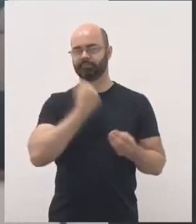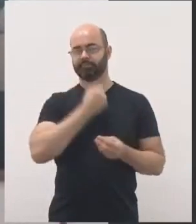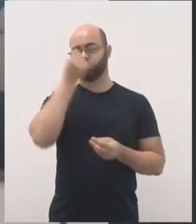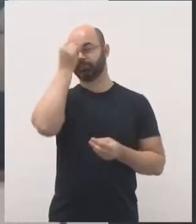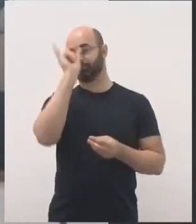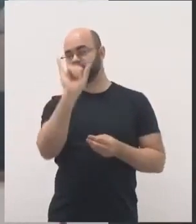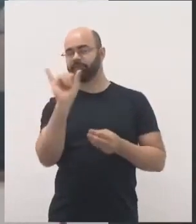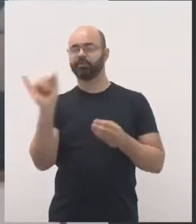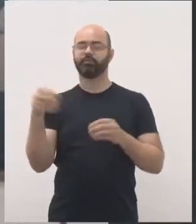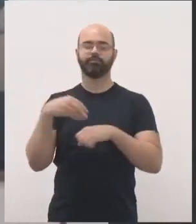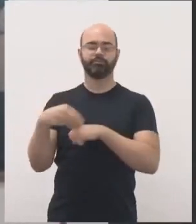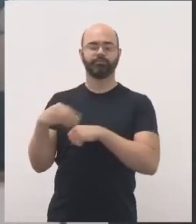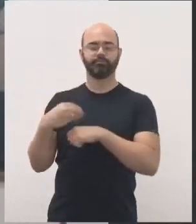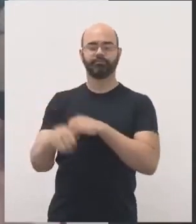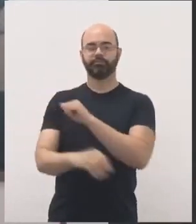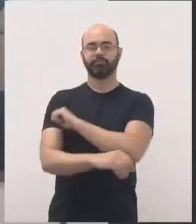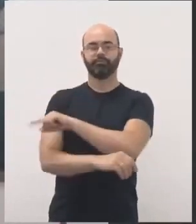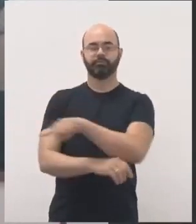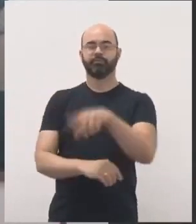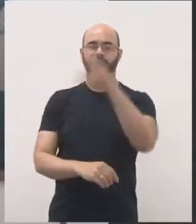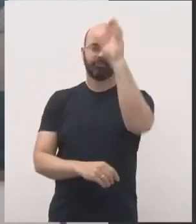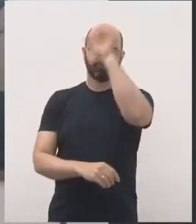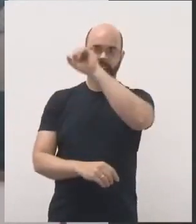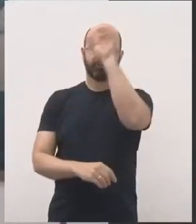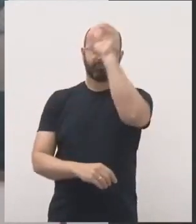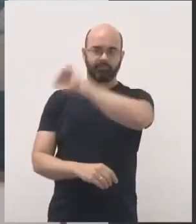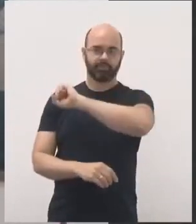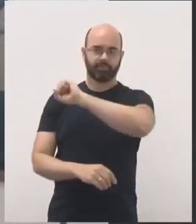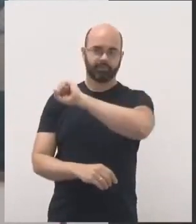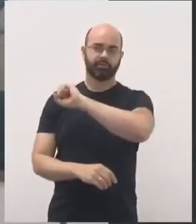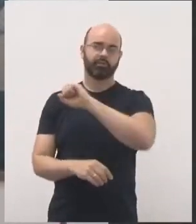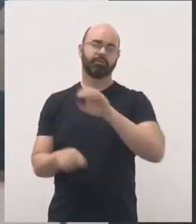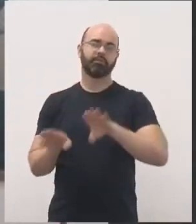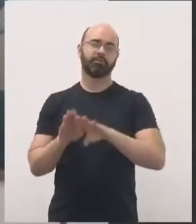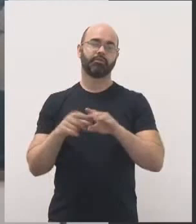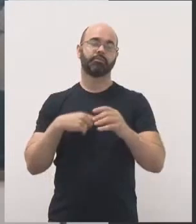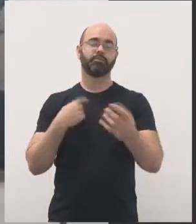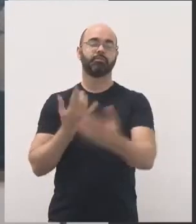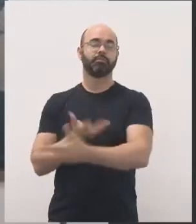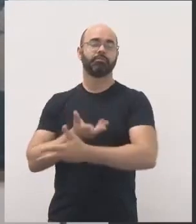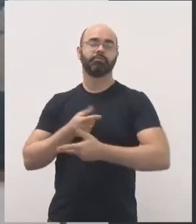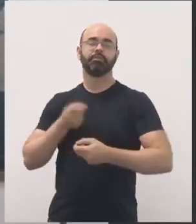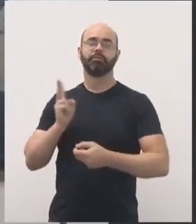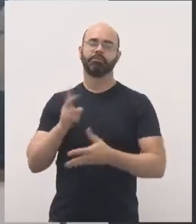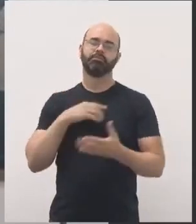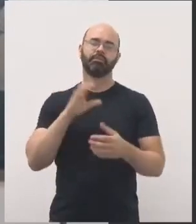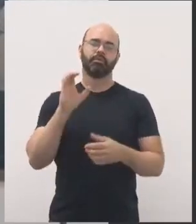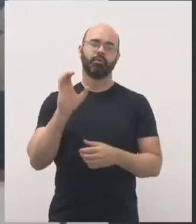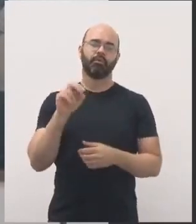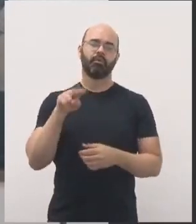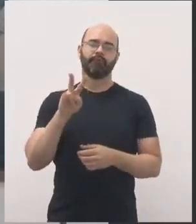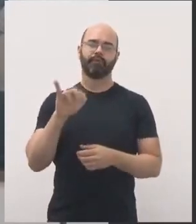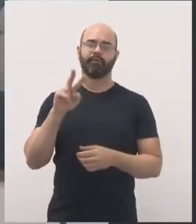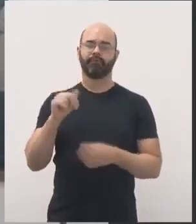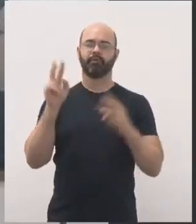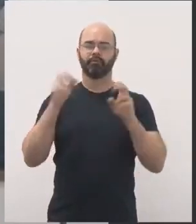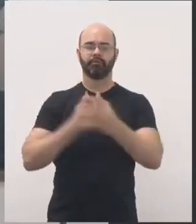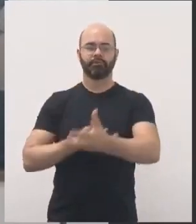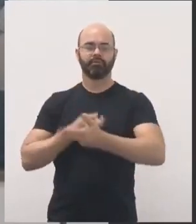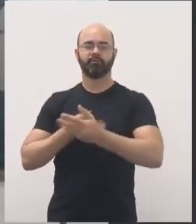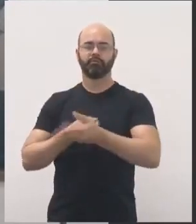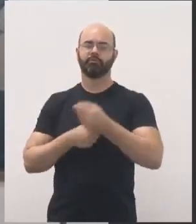também essa ideia de acolher a todos e cada um seja uma constante. Bom, o Conviva fala muito de acolhimento,